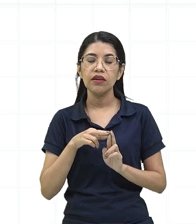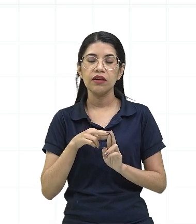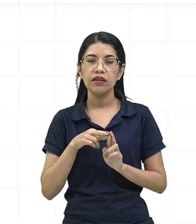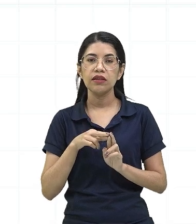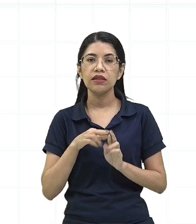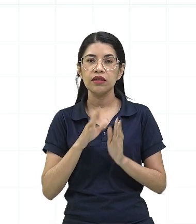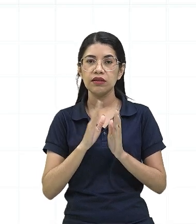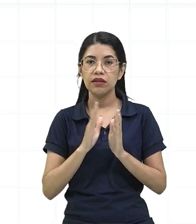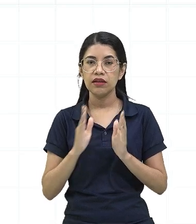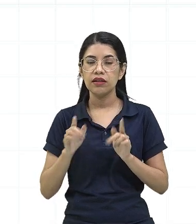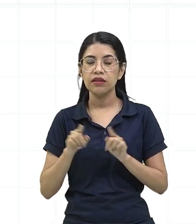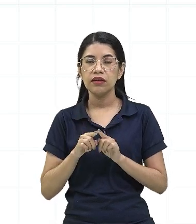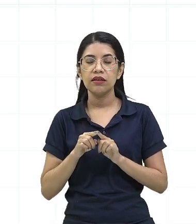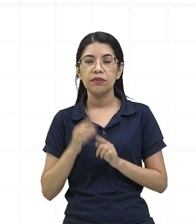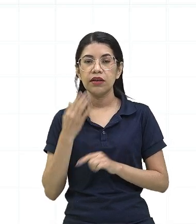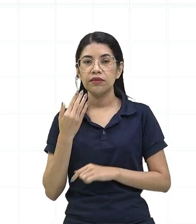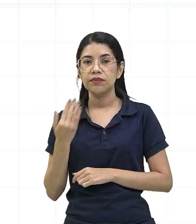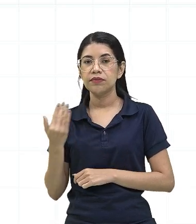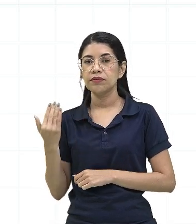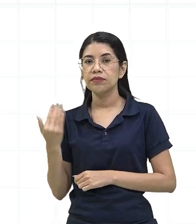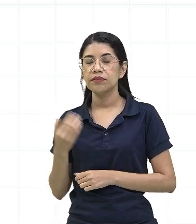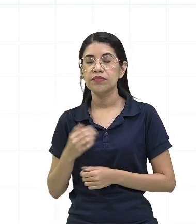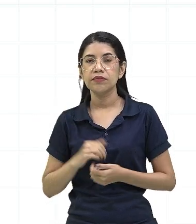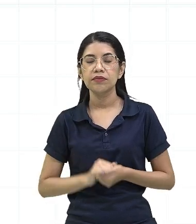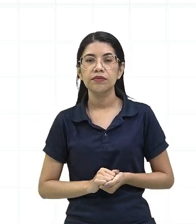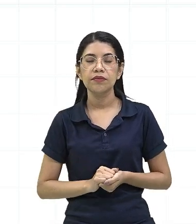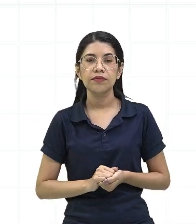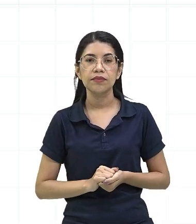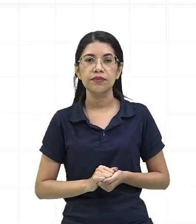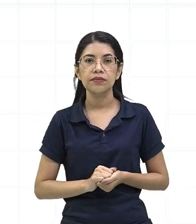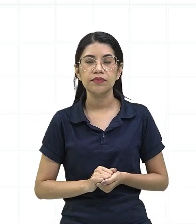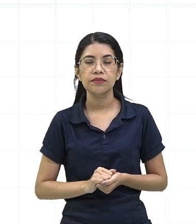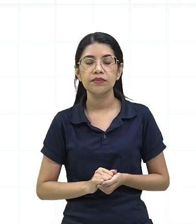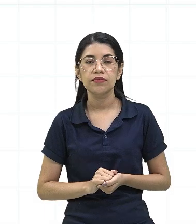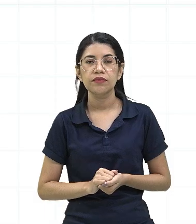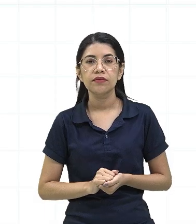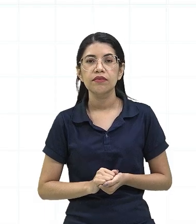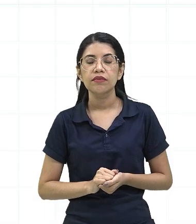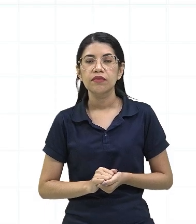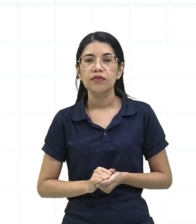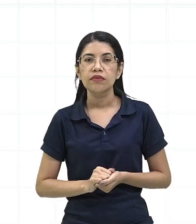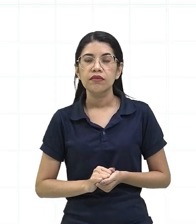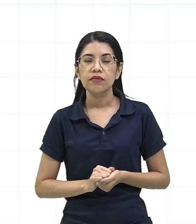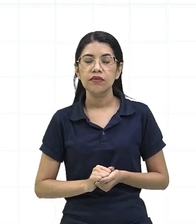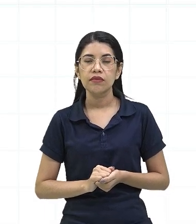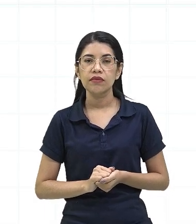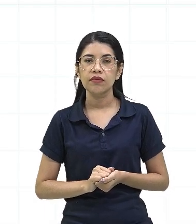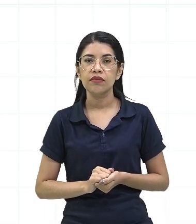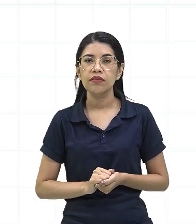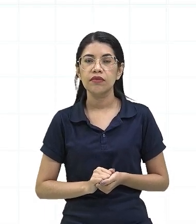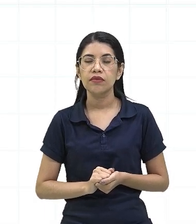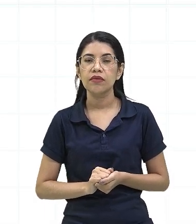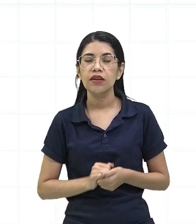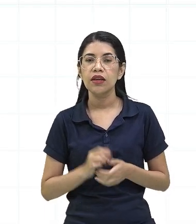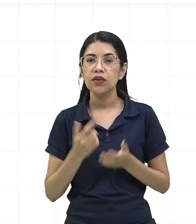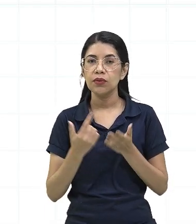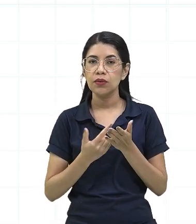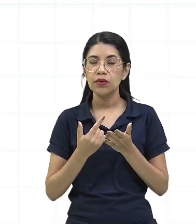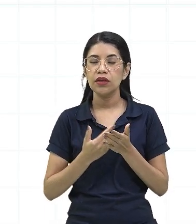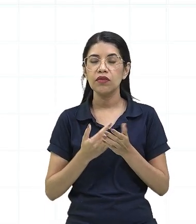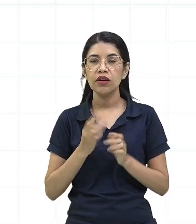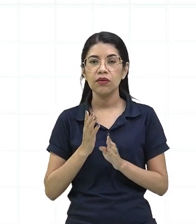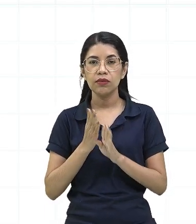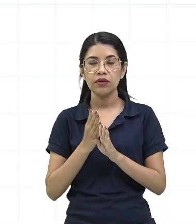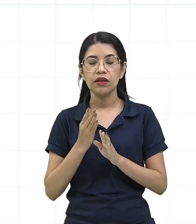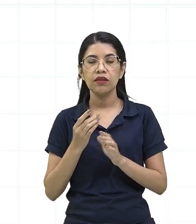vendo, Mariano José Amabis, Gilberto Rodrigues Marto, e o livro de onde eles tiraram algumas informações importantes.